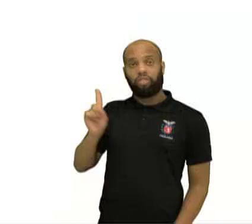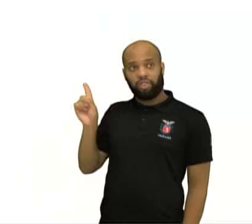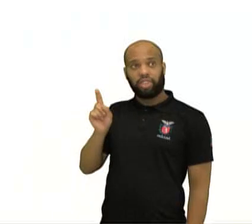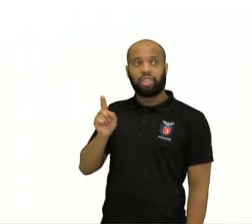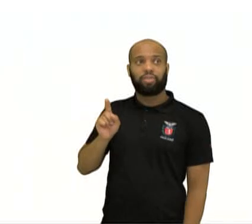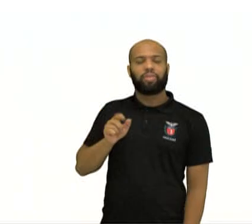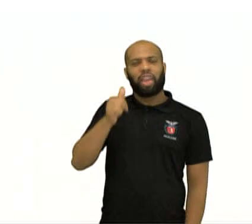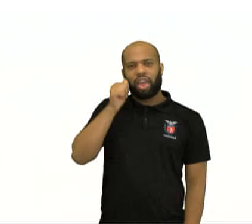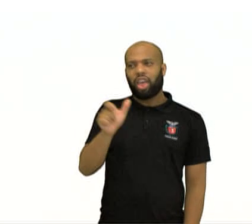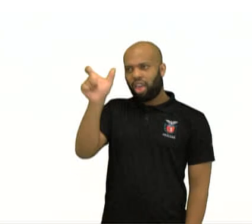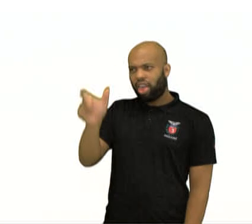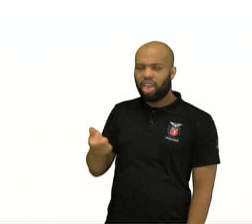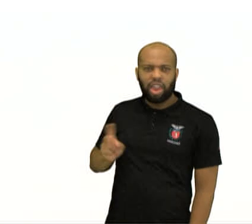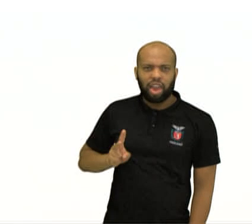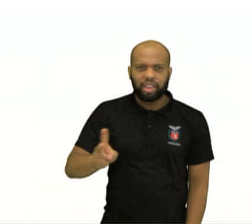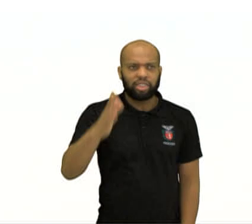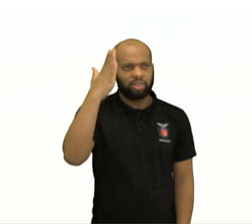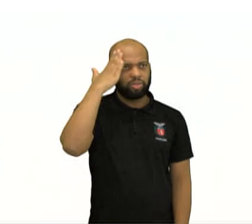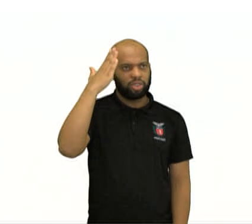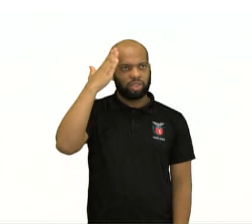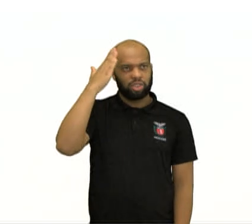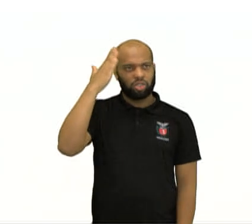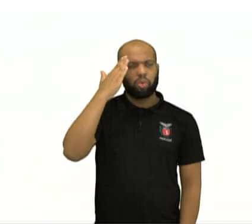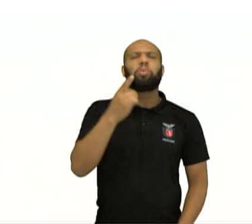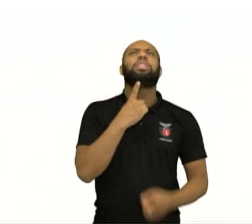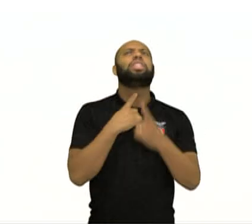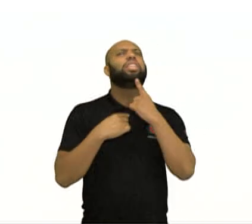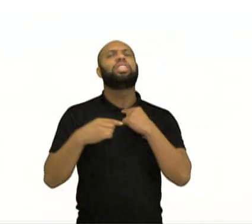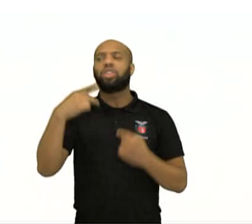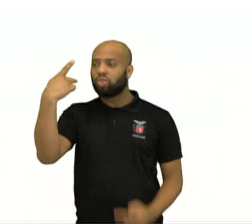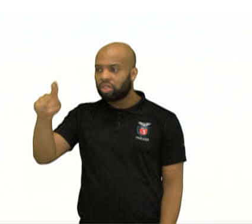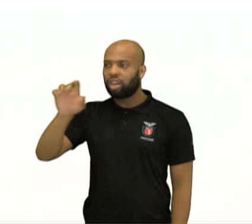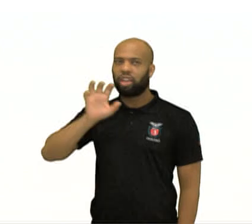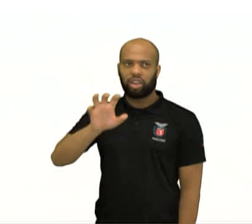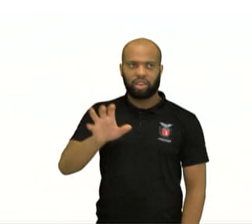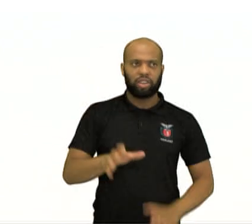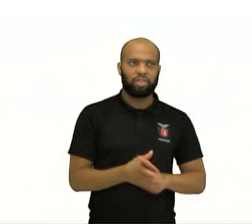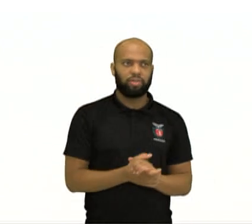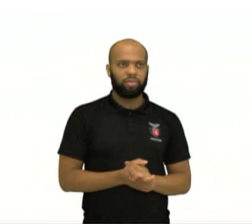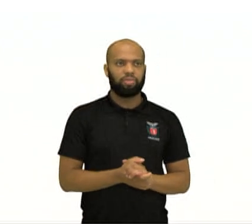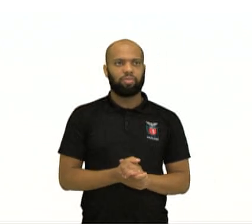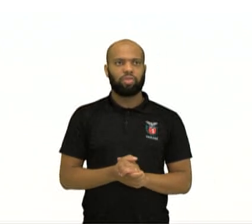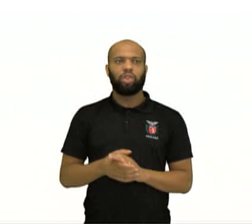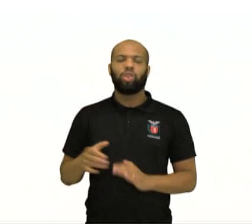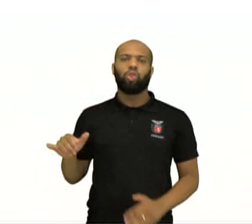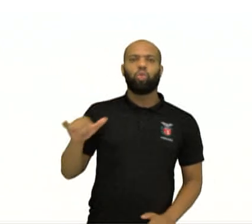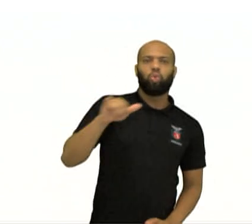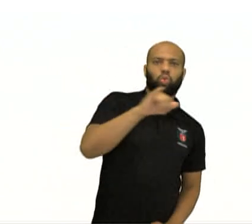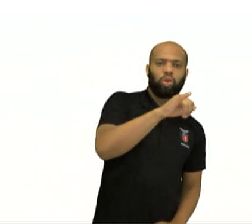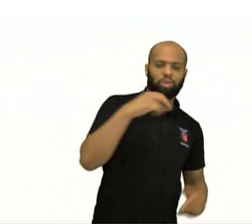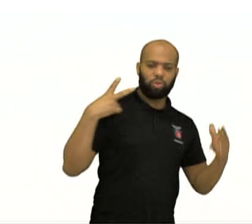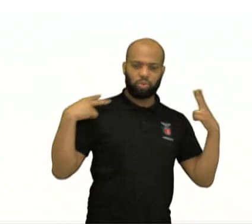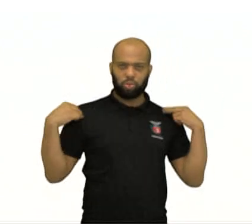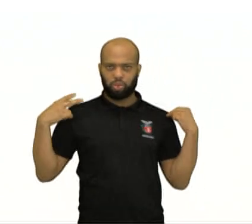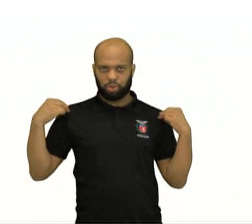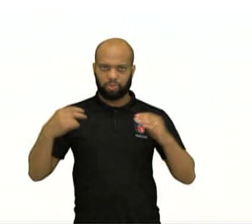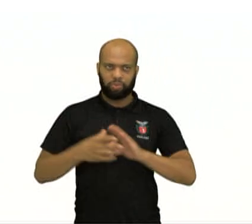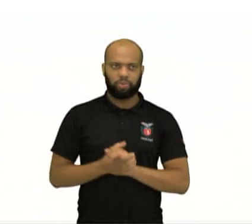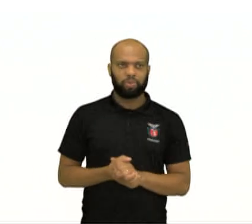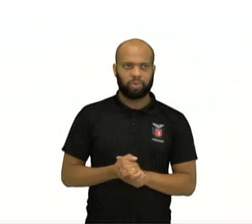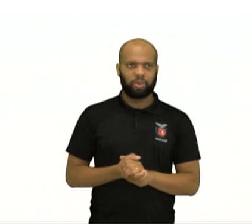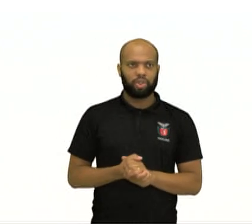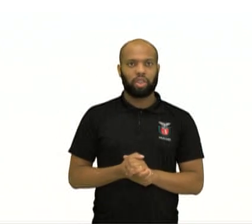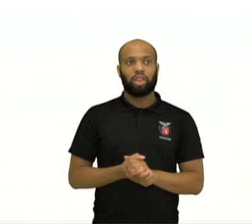sempre soube que o maior desejo dele era este: ser aviador. A oração em destaque classifica-se